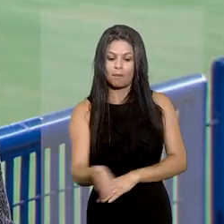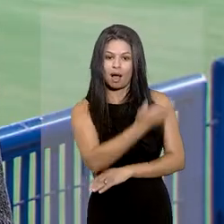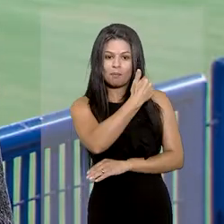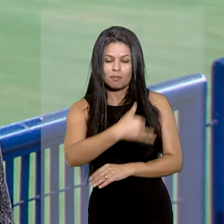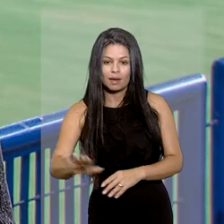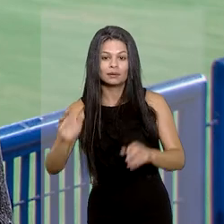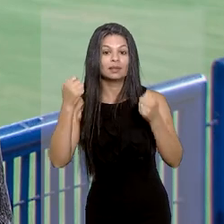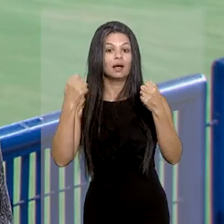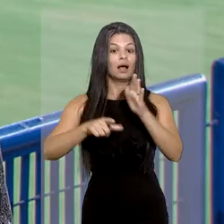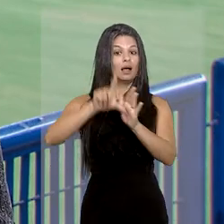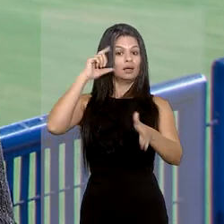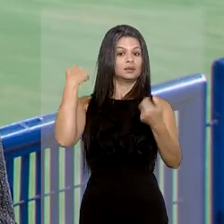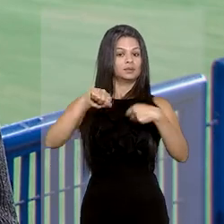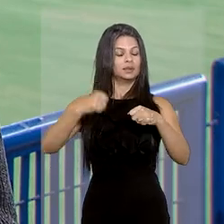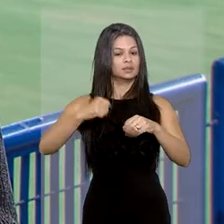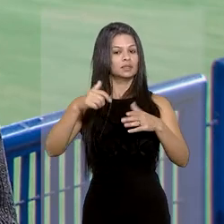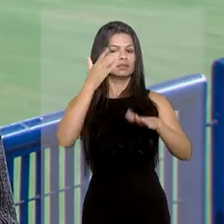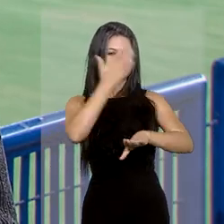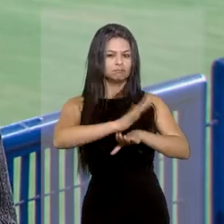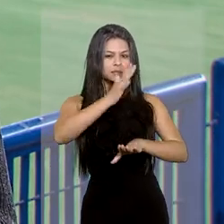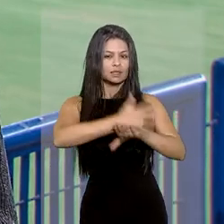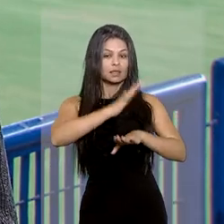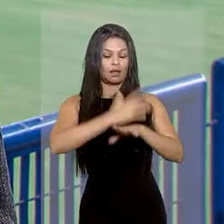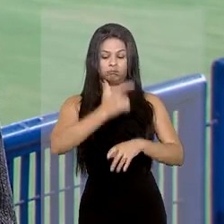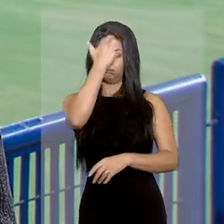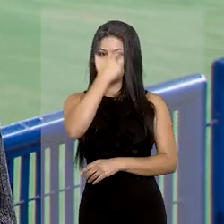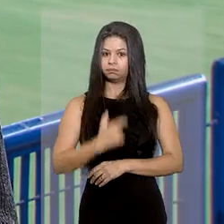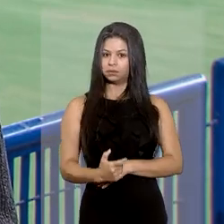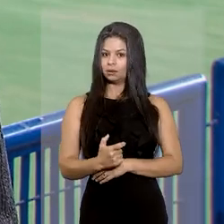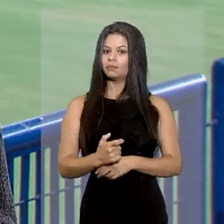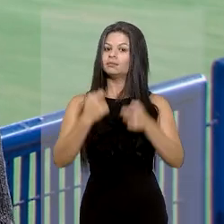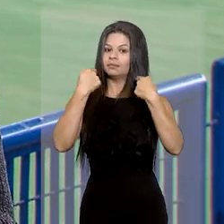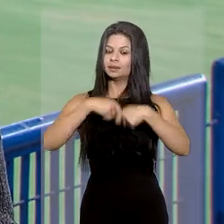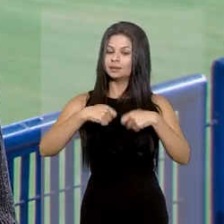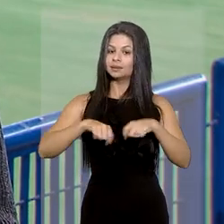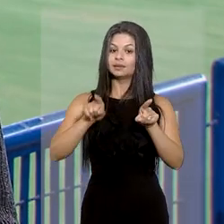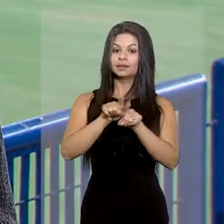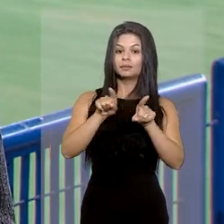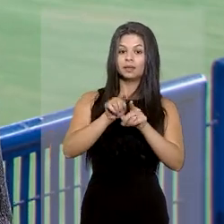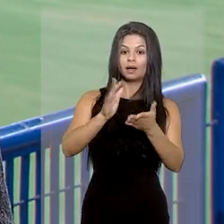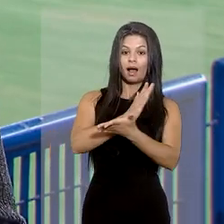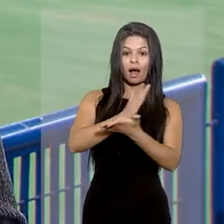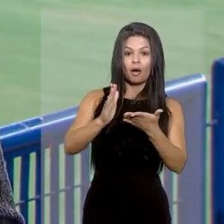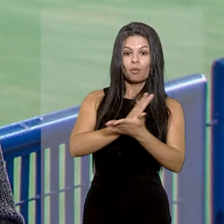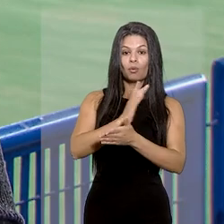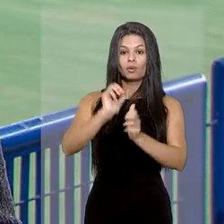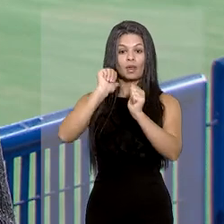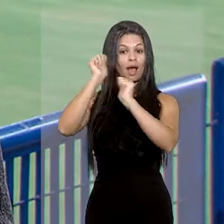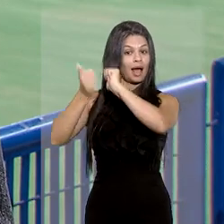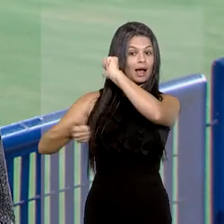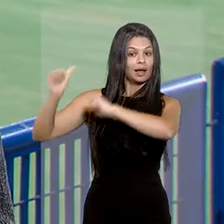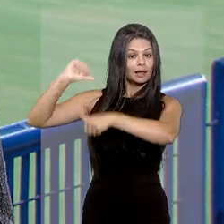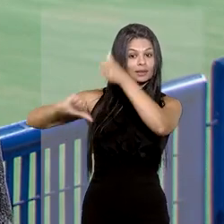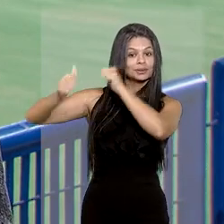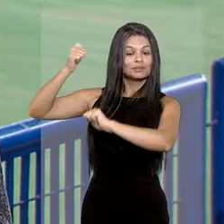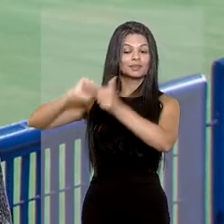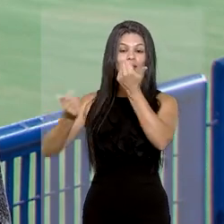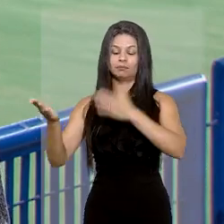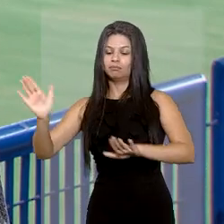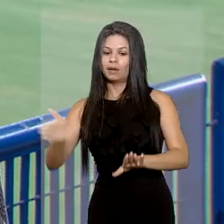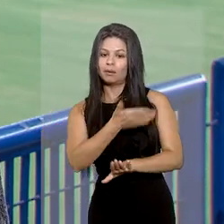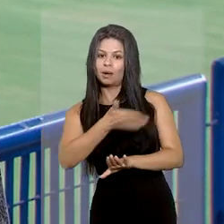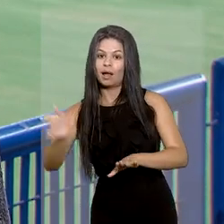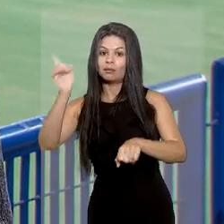preparação ou condicionamento físico de quem pratica esse esporte restringindo suas atividades a coordenar e alterar a estratégia